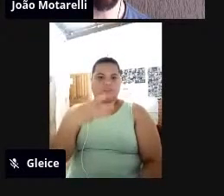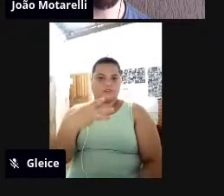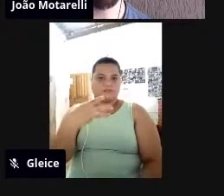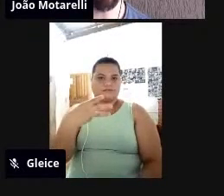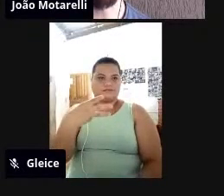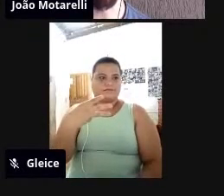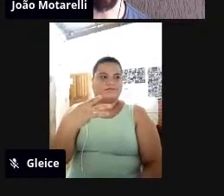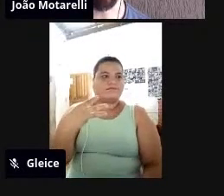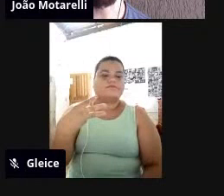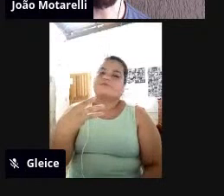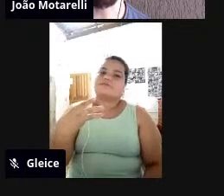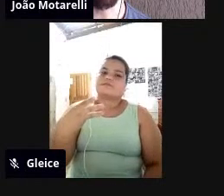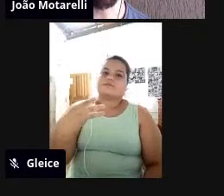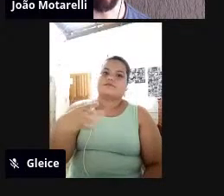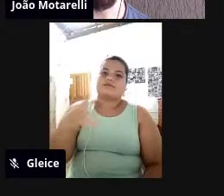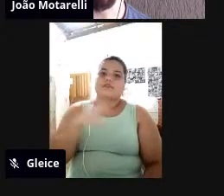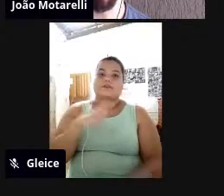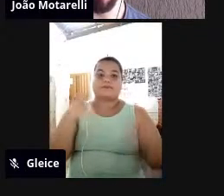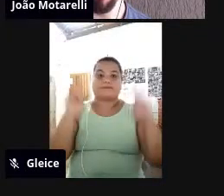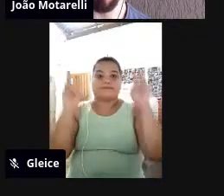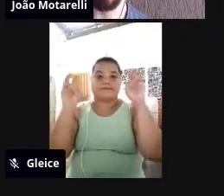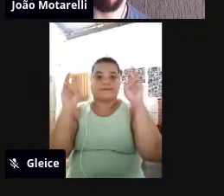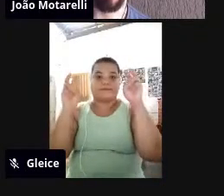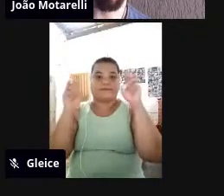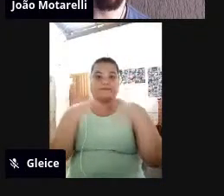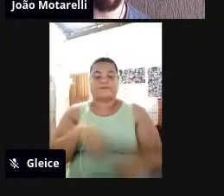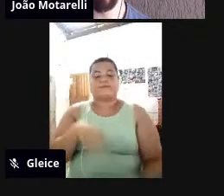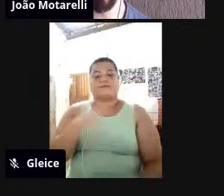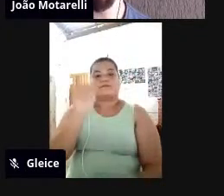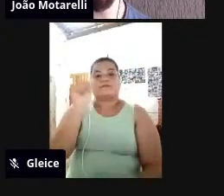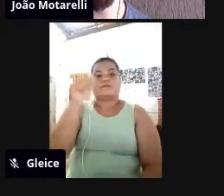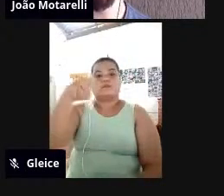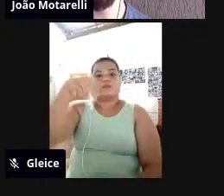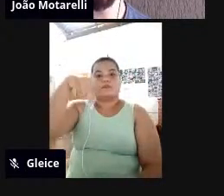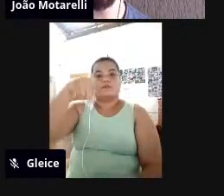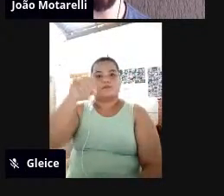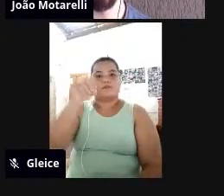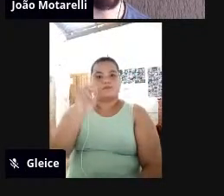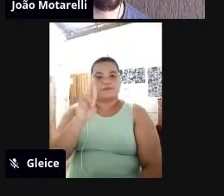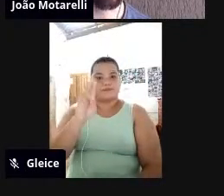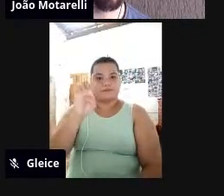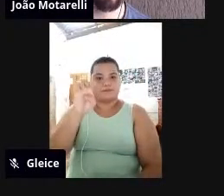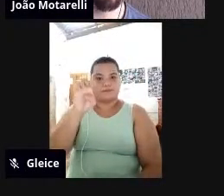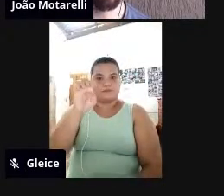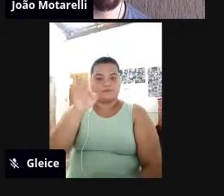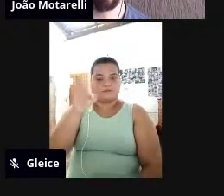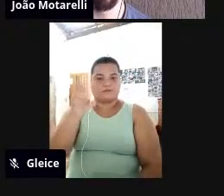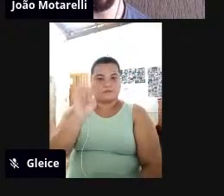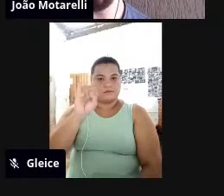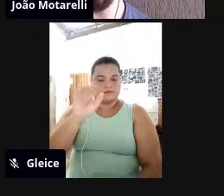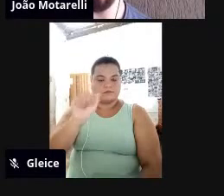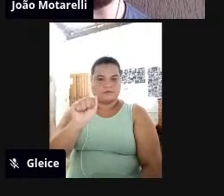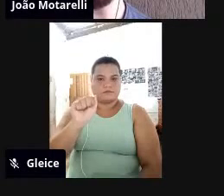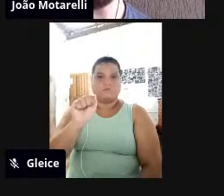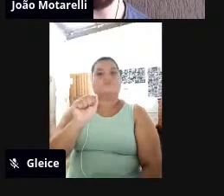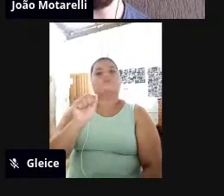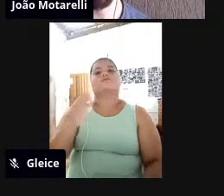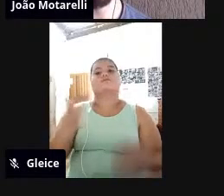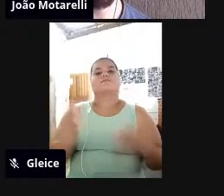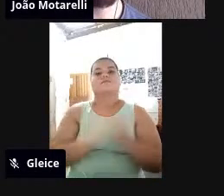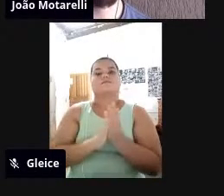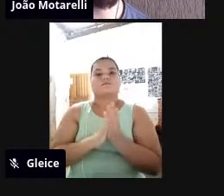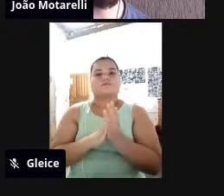E a gente tem esse termo, né, anorexia atlética. A Andrea Lopes aqui, ela apresentou a anorexia clássica, né? A